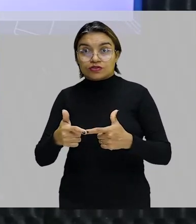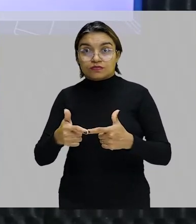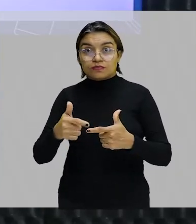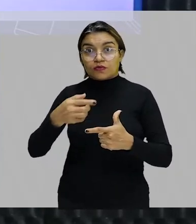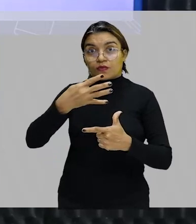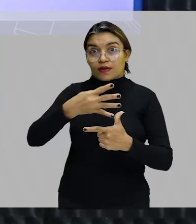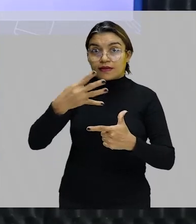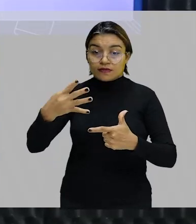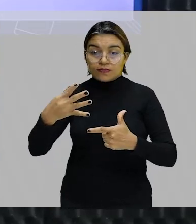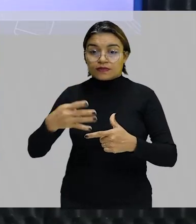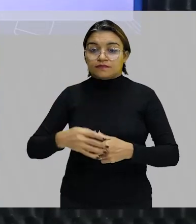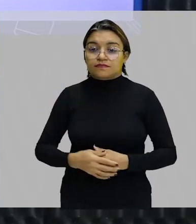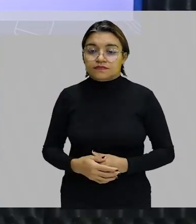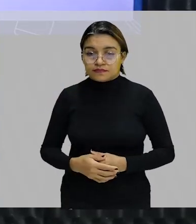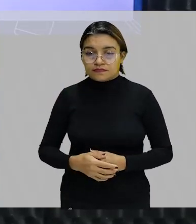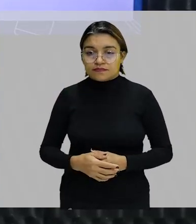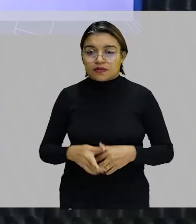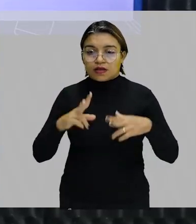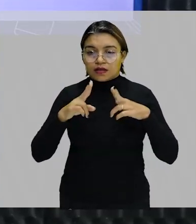obter?